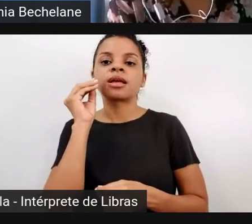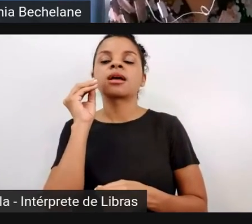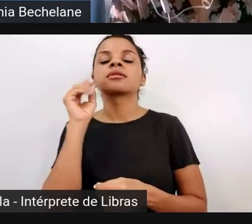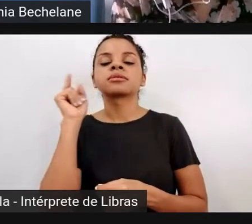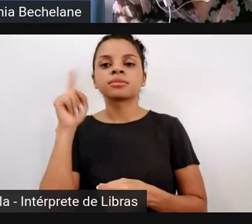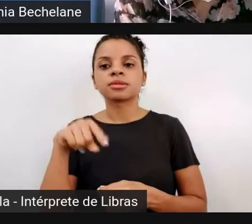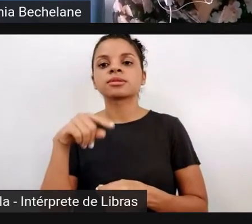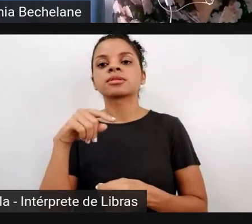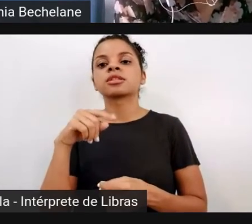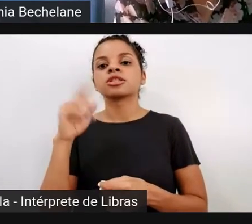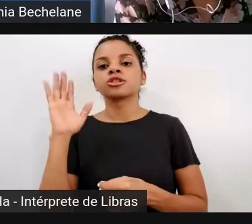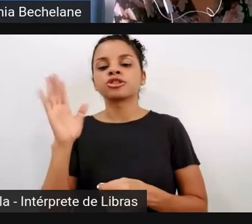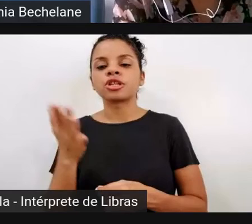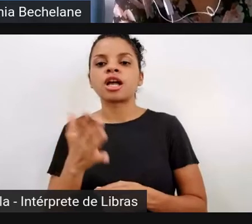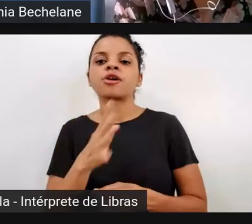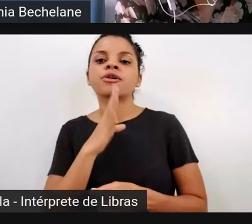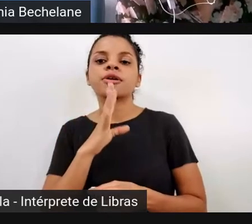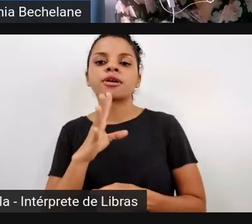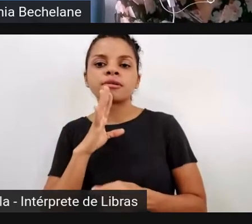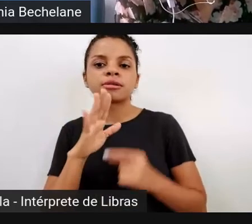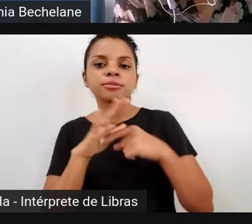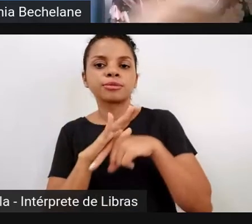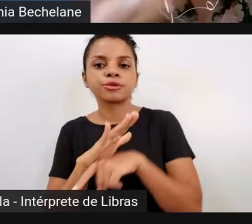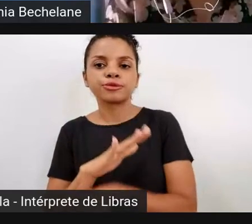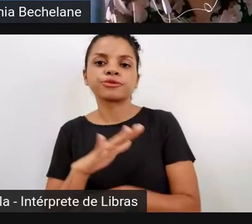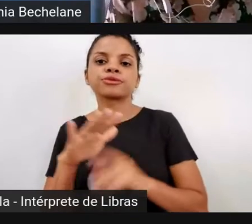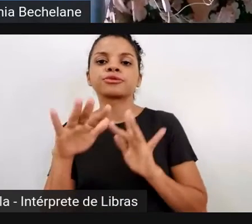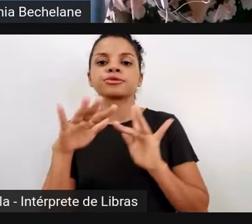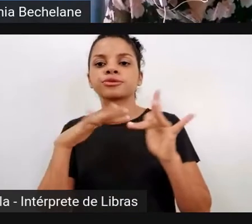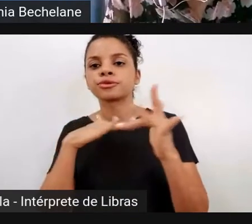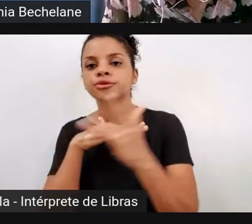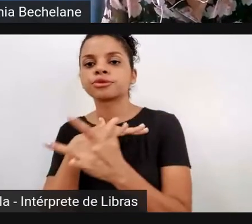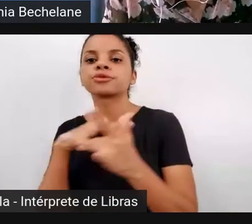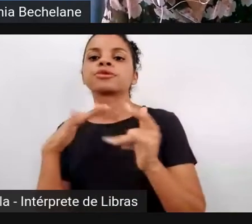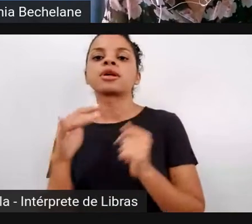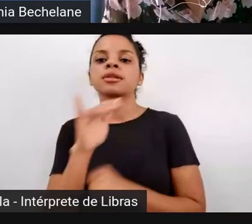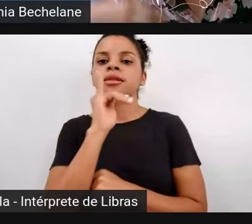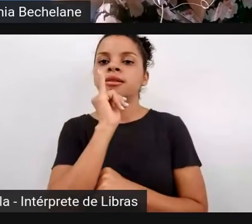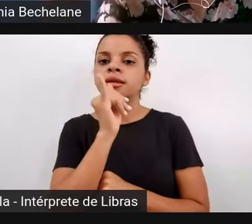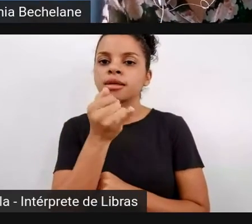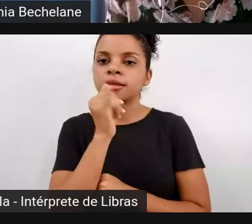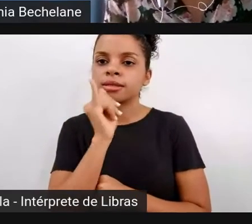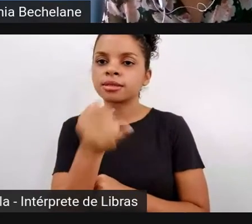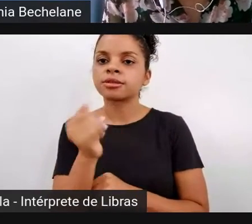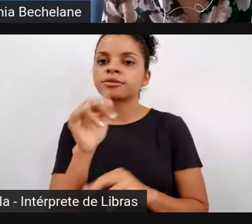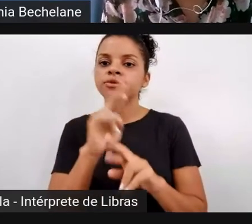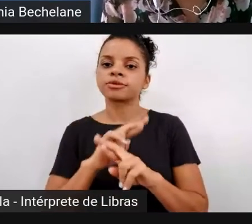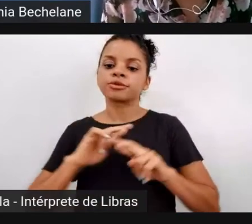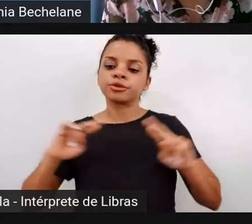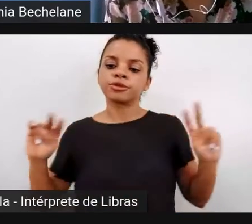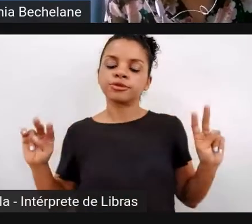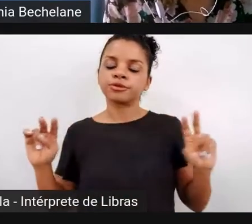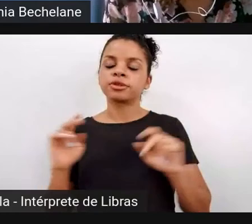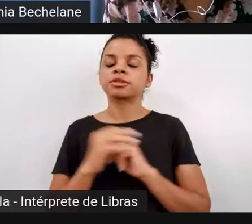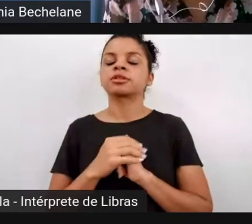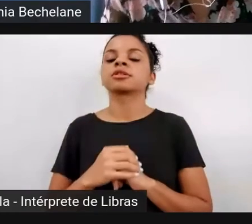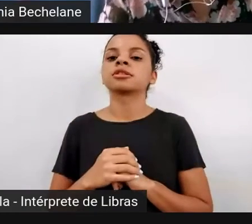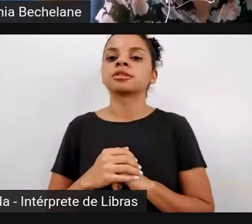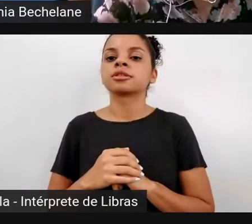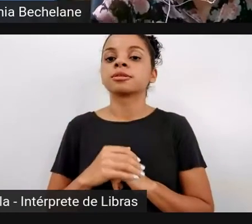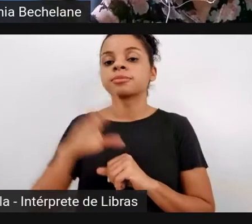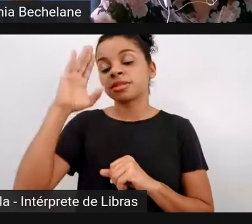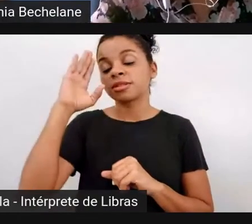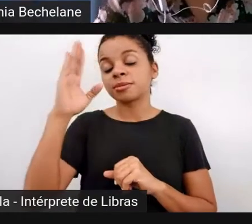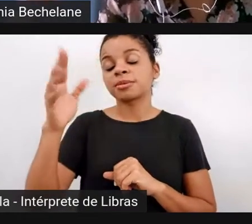nasceram nas redes, então investem em formatos diferentes, narrativas diferentes, inclusive para conseguir viralizar,